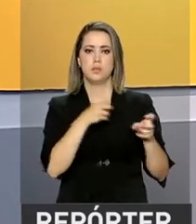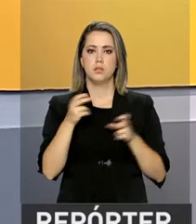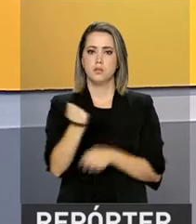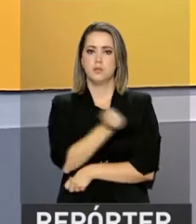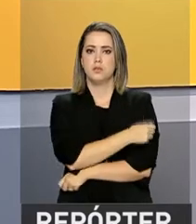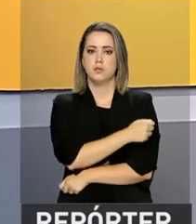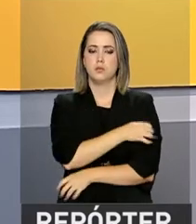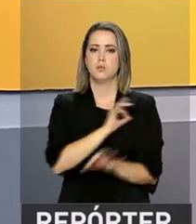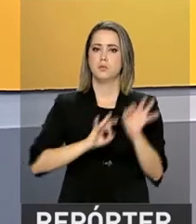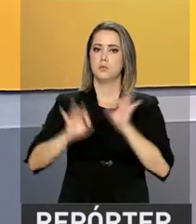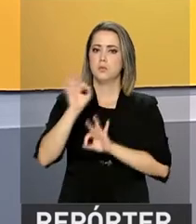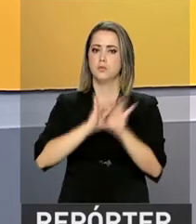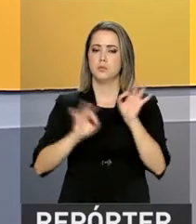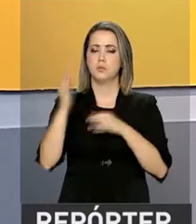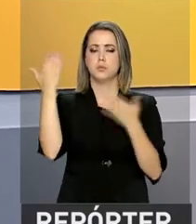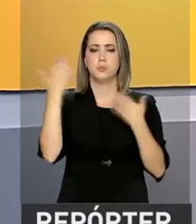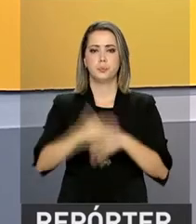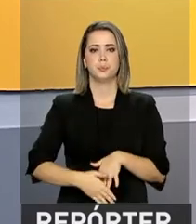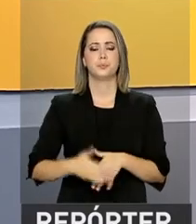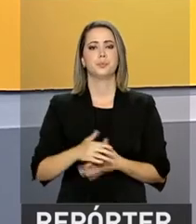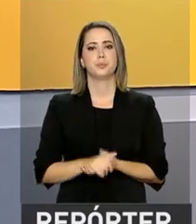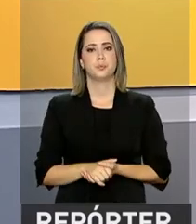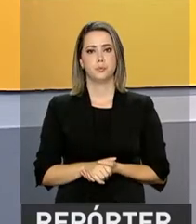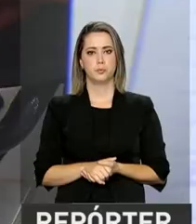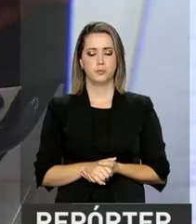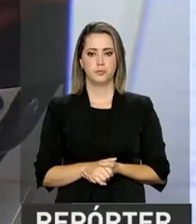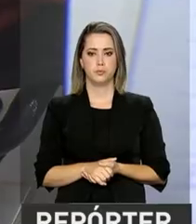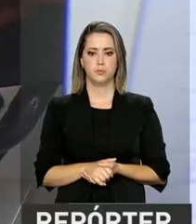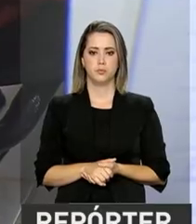de alunos que estão se preparando para as provas.